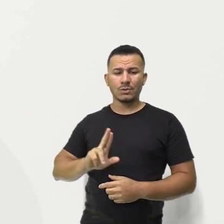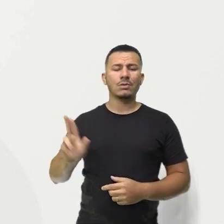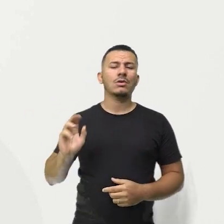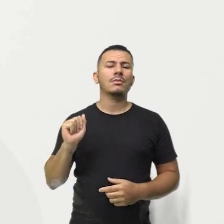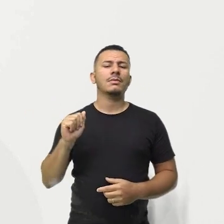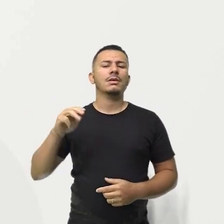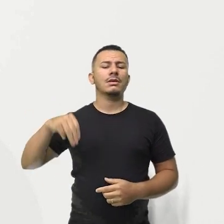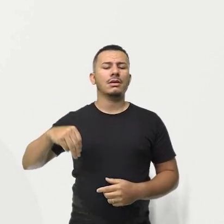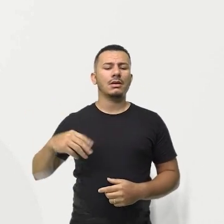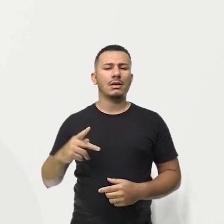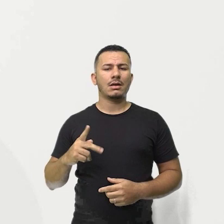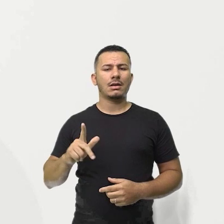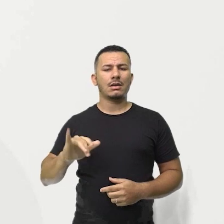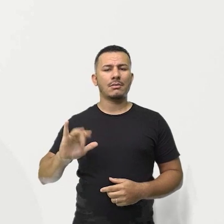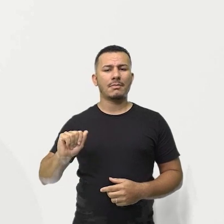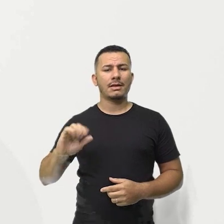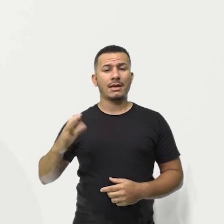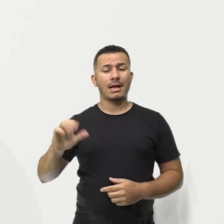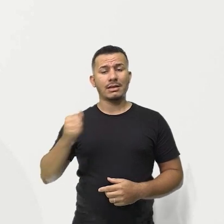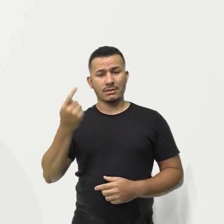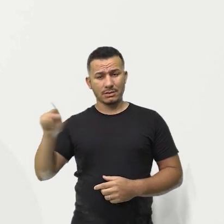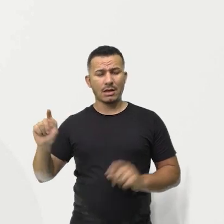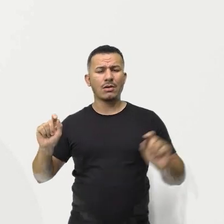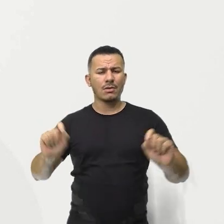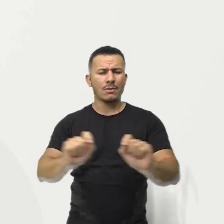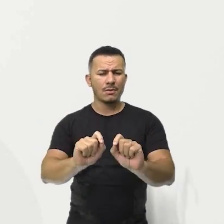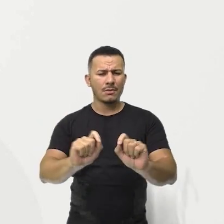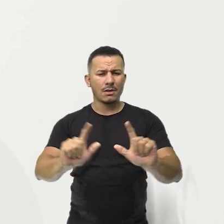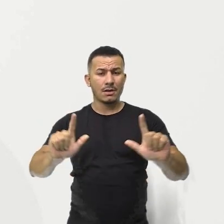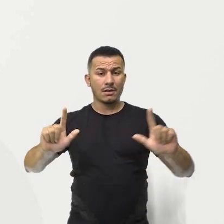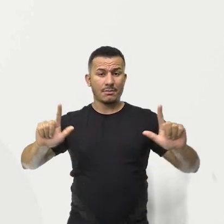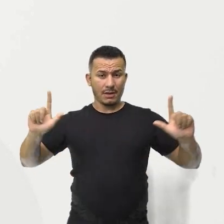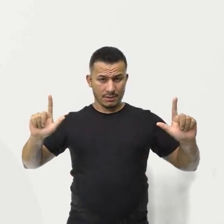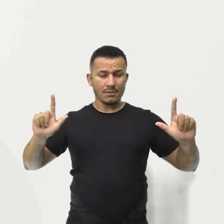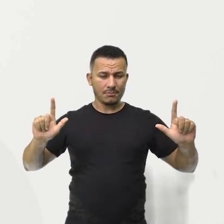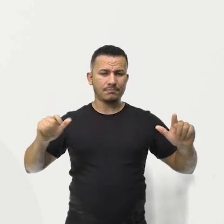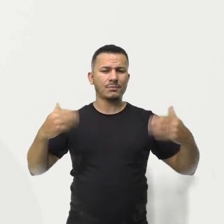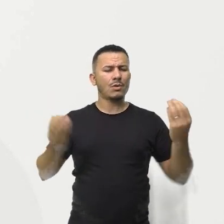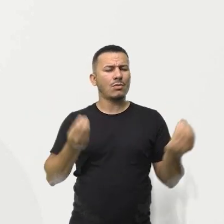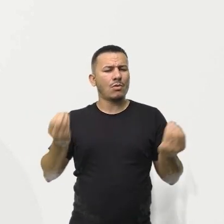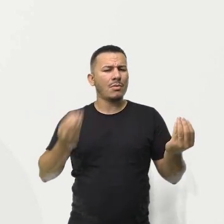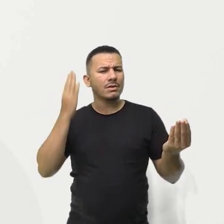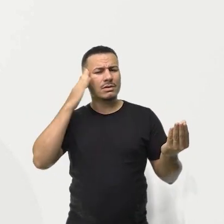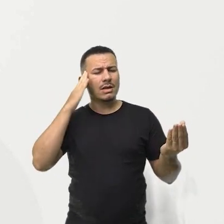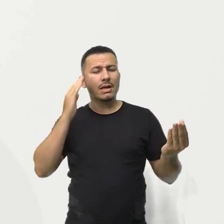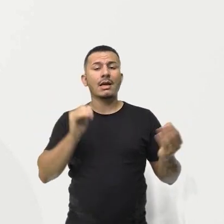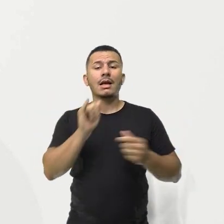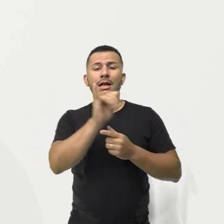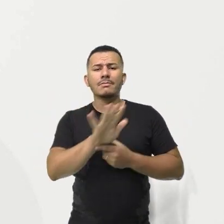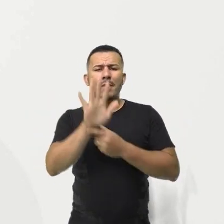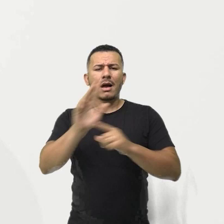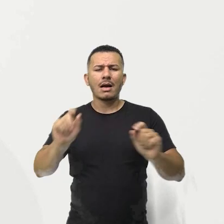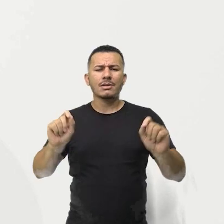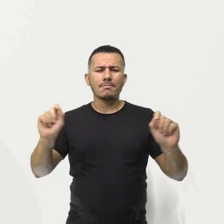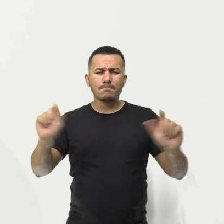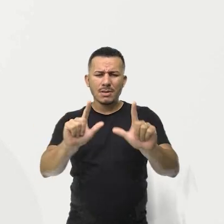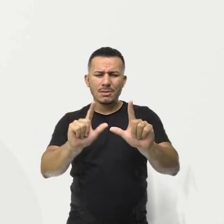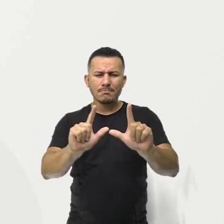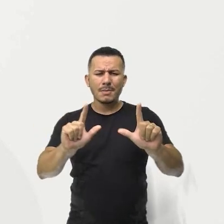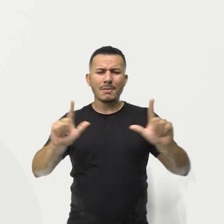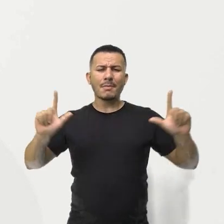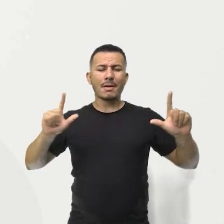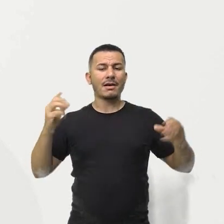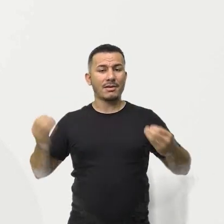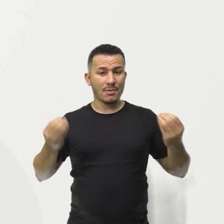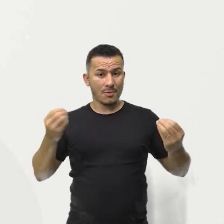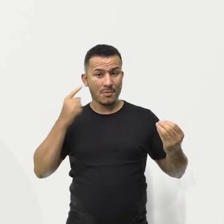de ampliação. Como é que a gente faz para ampliar, né, ampliar uma figura, né,